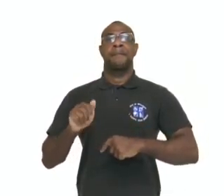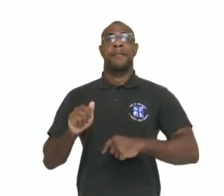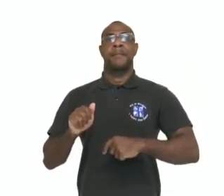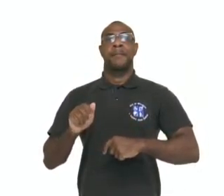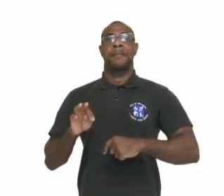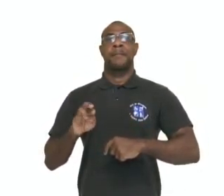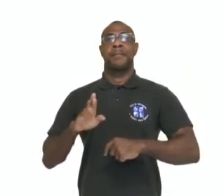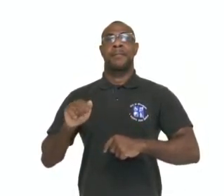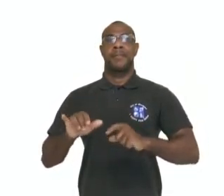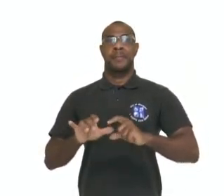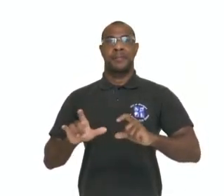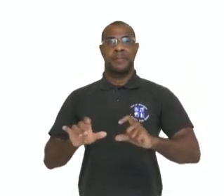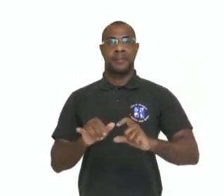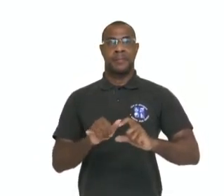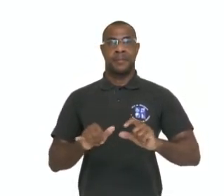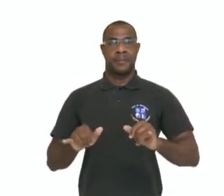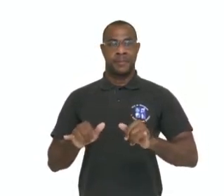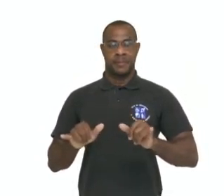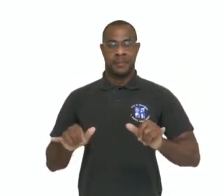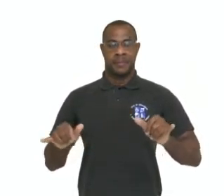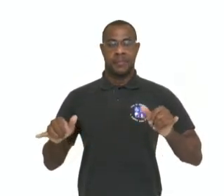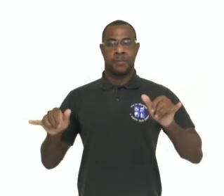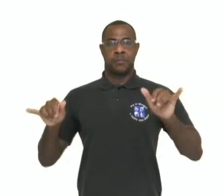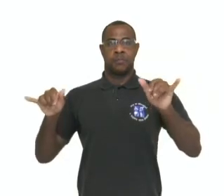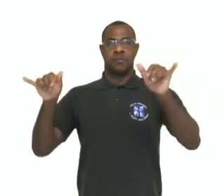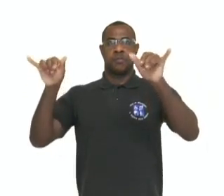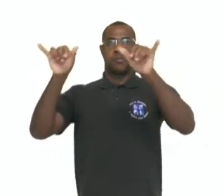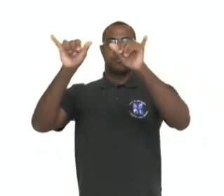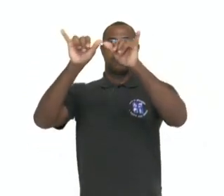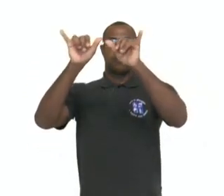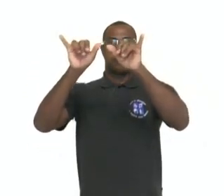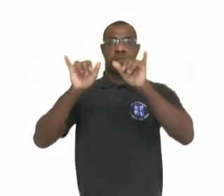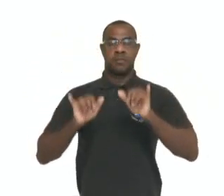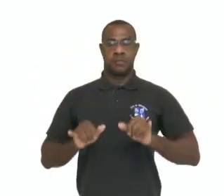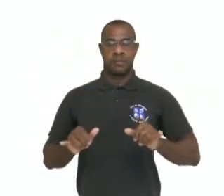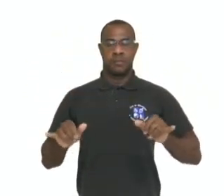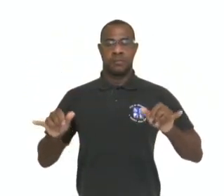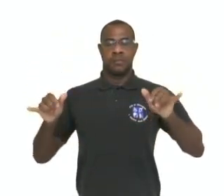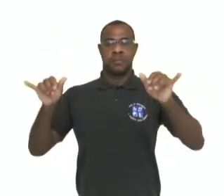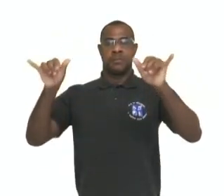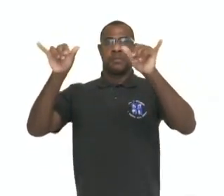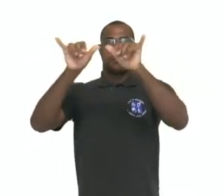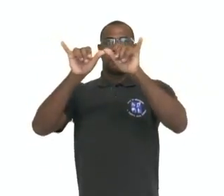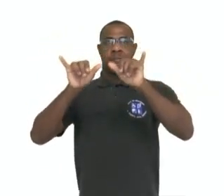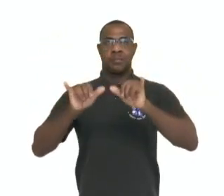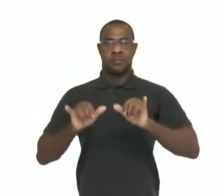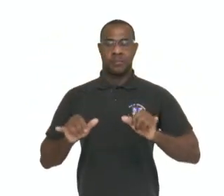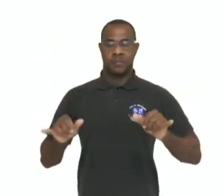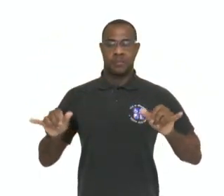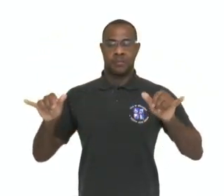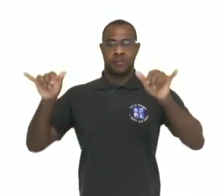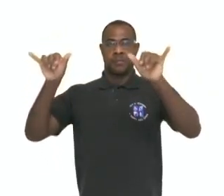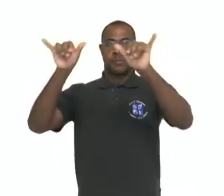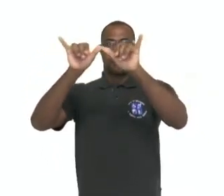aqui. Aqui nós temos, desse lado, mostrando aqui para nós o ânodo, que é o excesso de carga